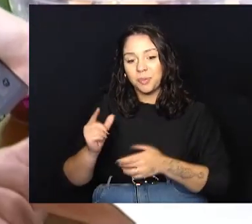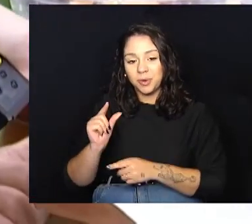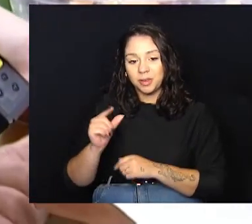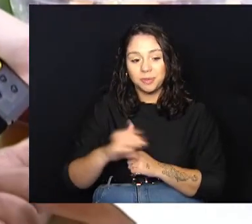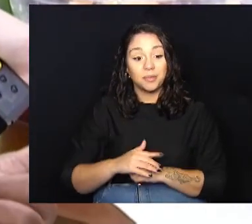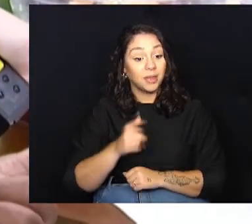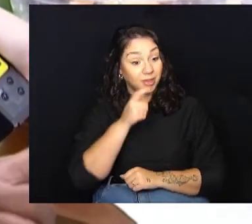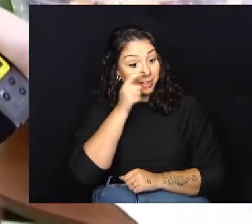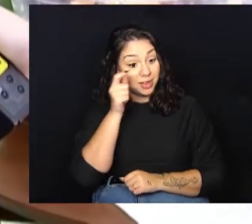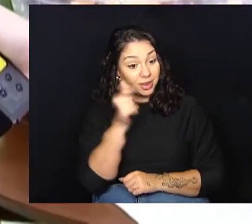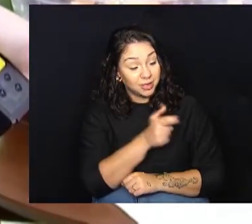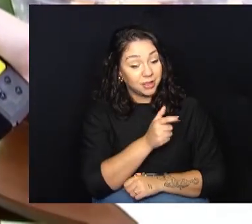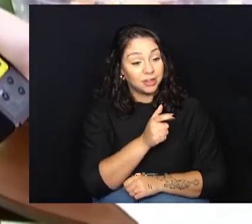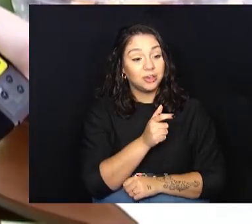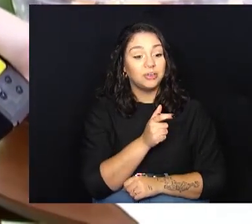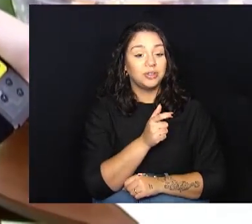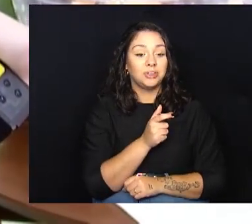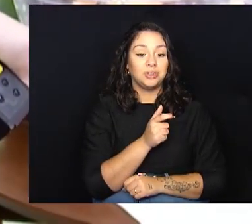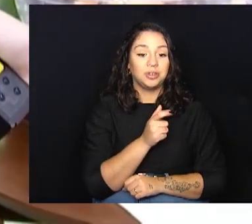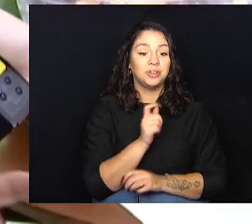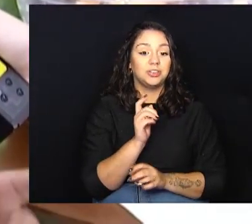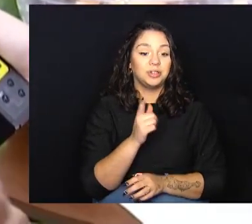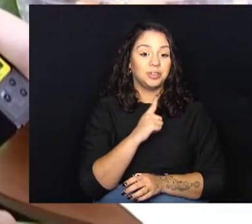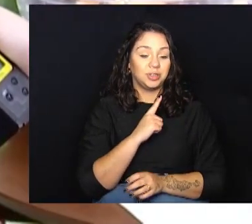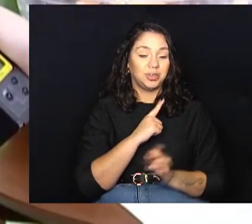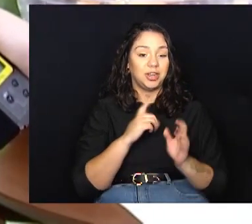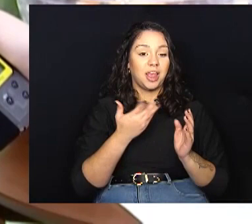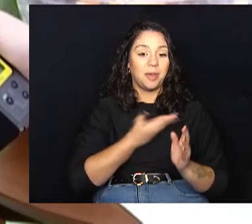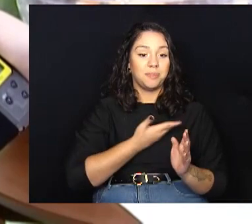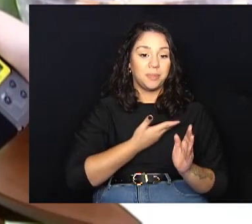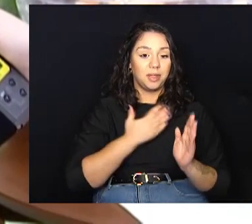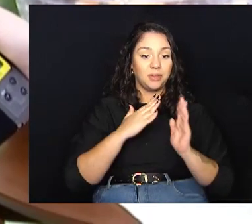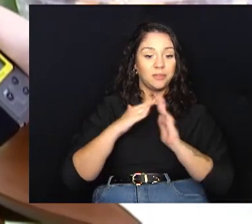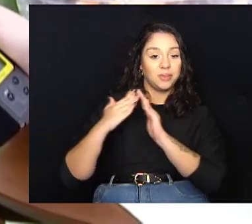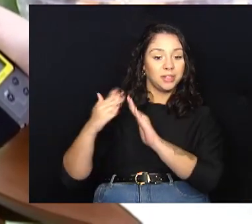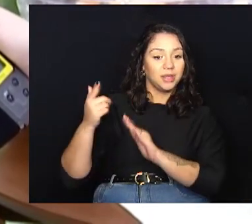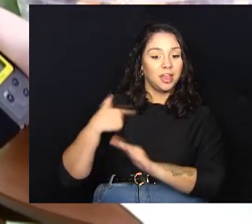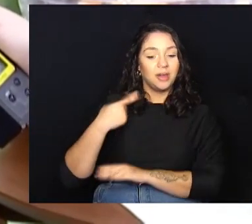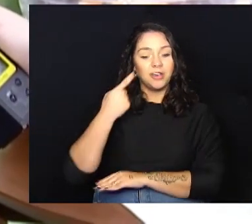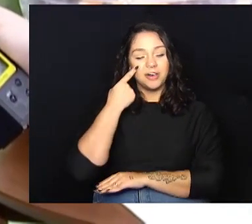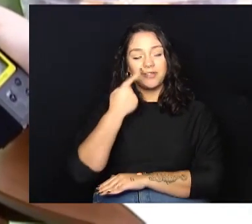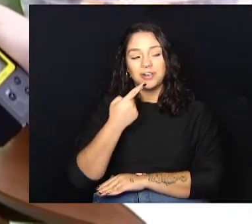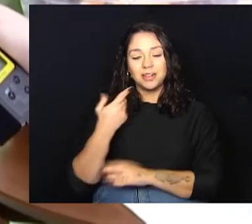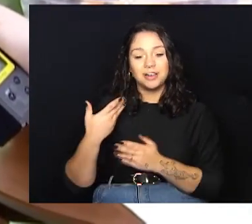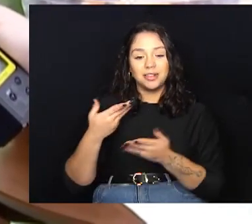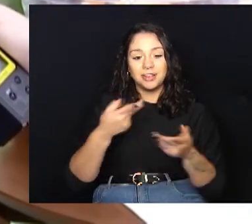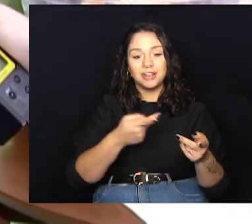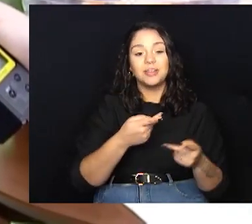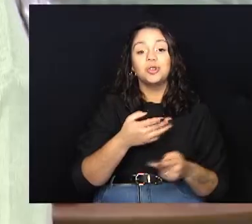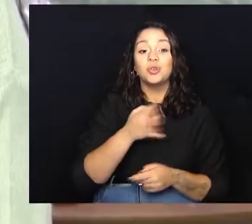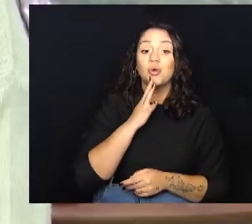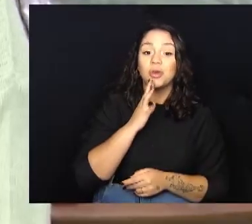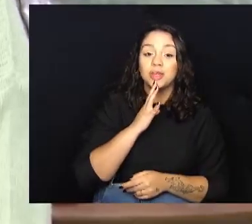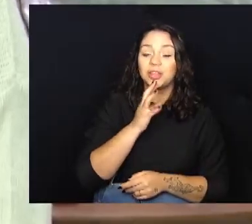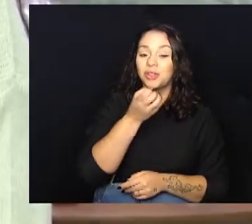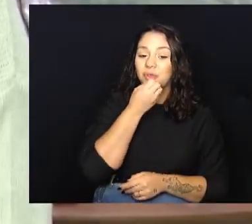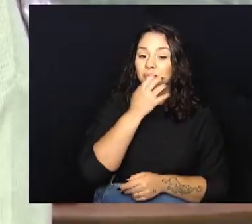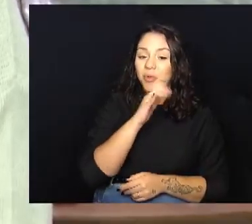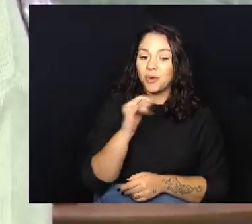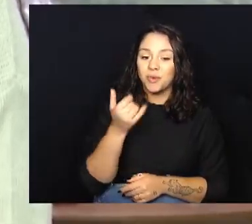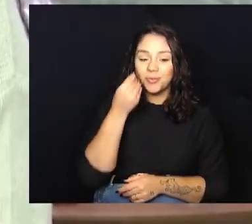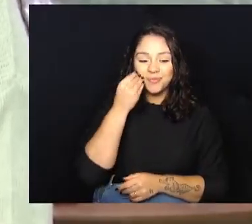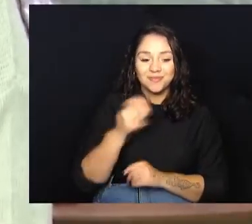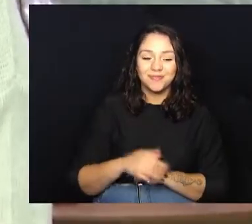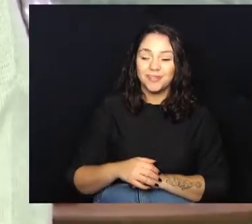muito interessante ouvir falar uns amigos vizinhos aí hoje Eu aproveitei e deixa eu dar uma olhada então surpreendente muito bom na correria